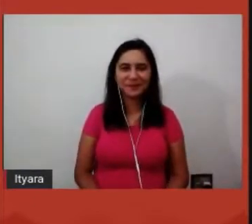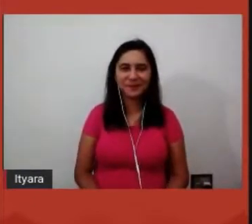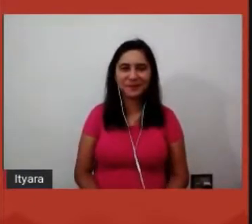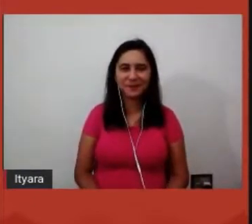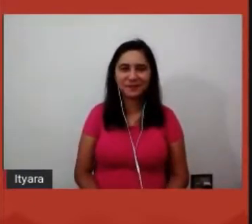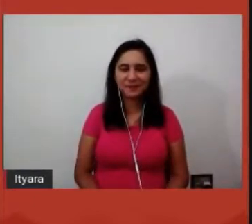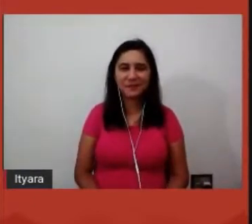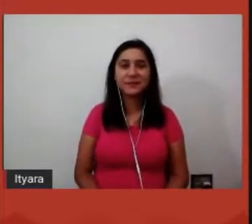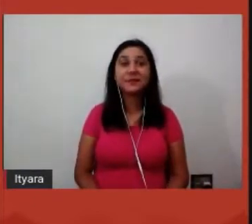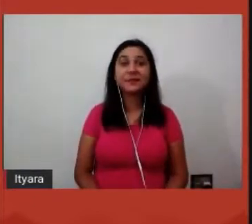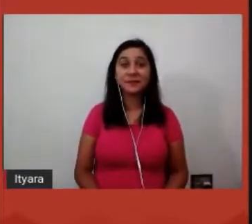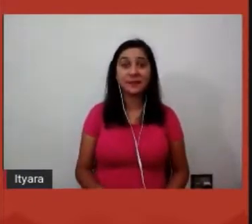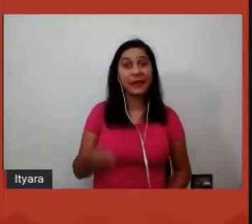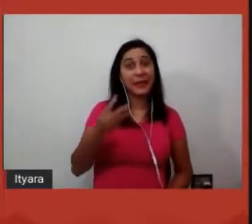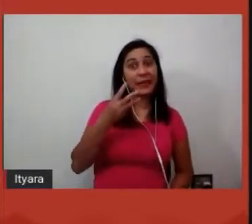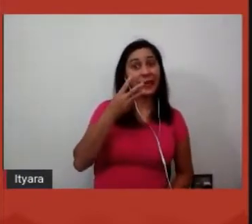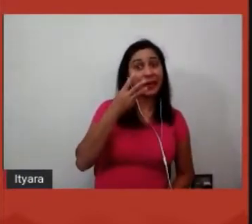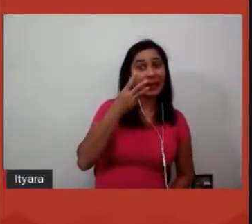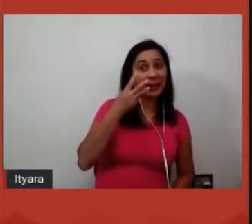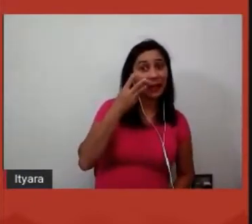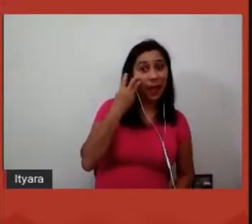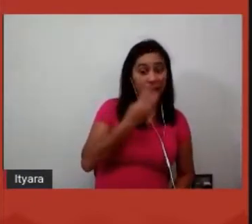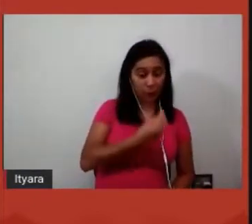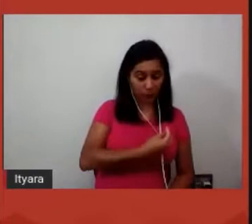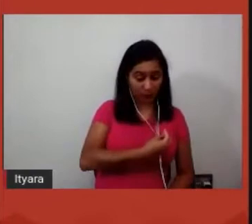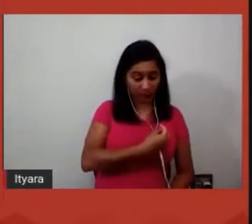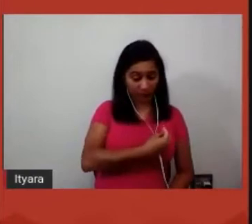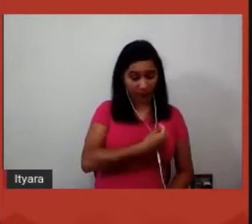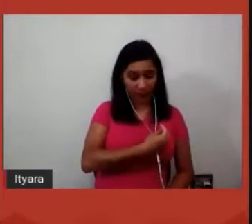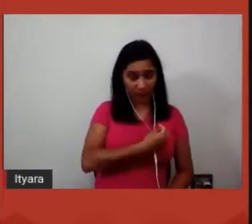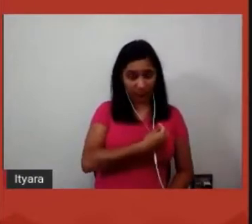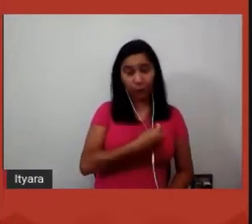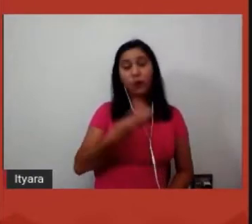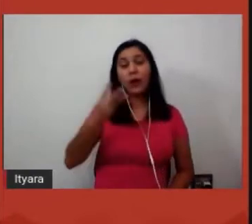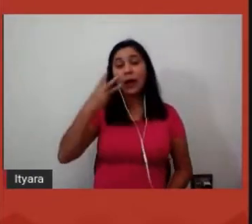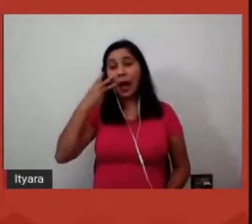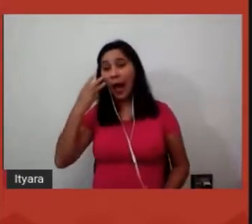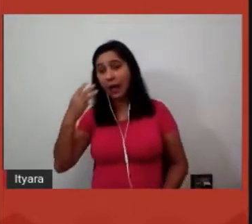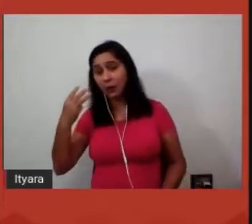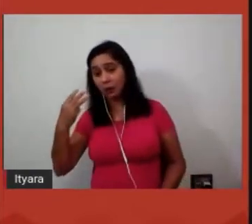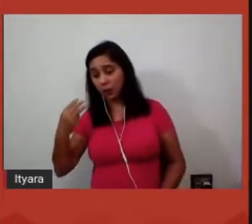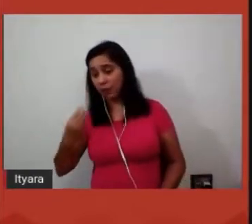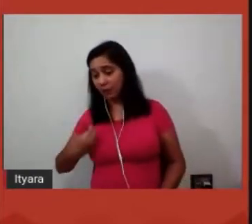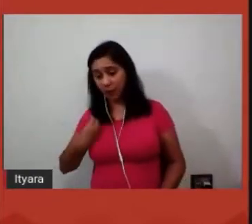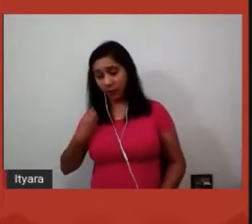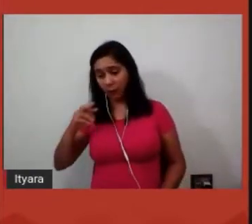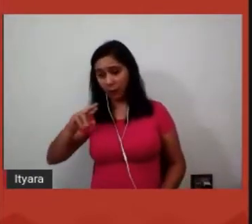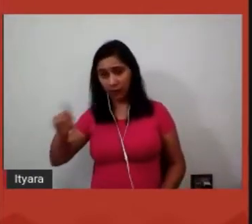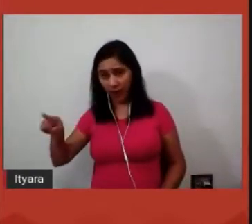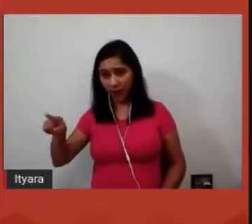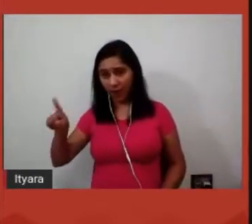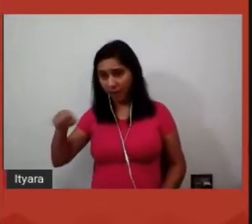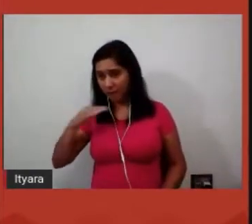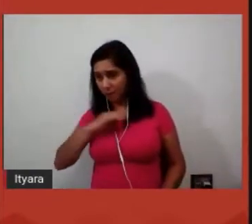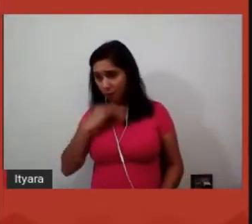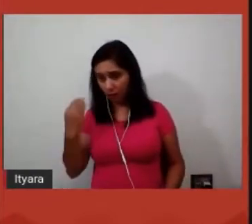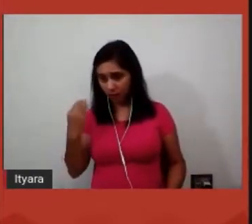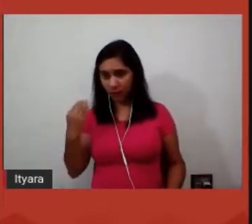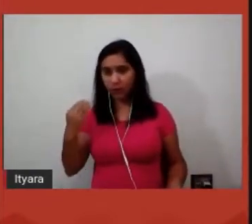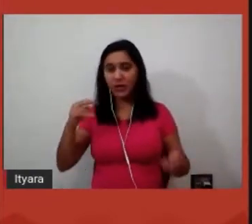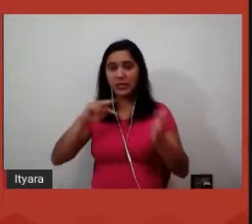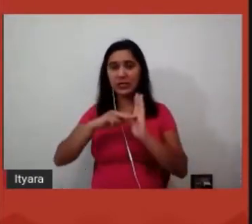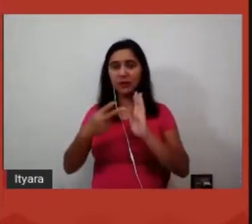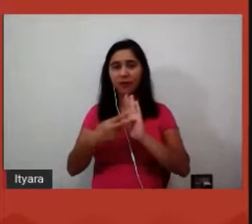Os gatos vivos e mortos se comportariam de forma diferente? Importa se o gato está vivo ou está morto? Para preencher o volume